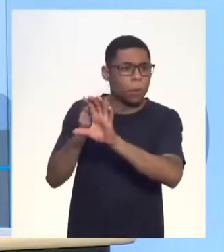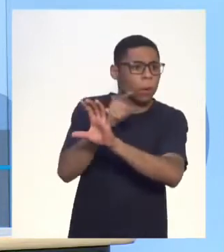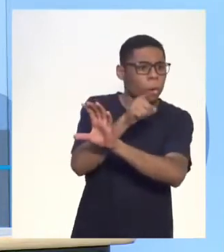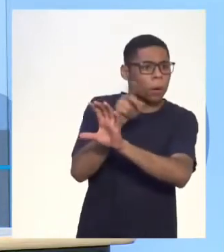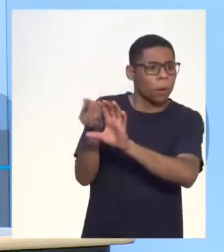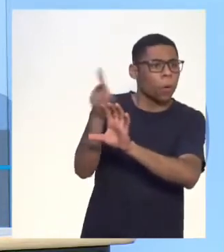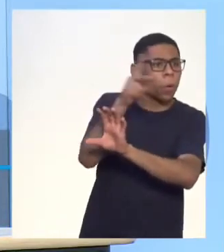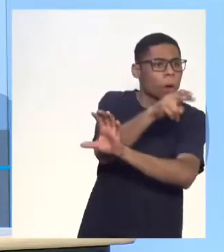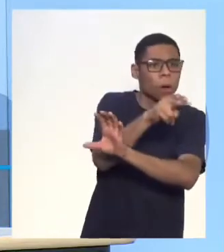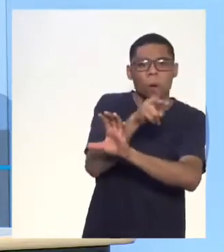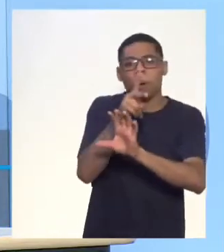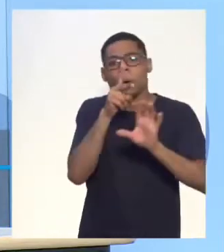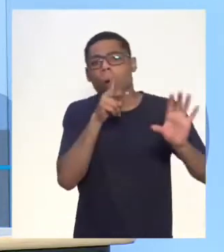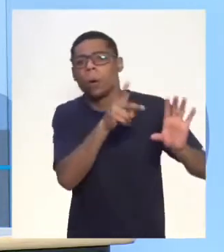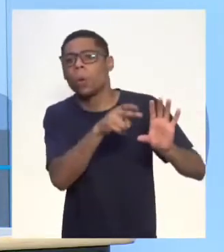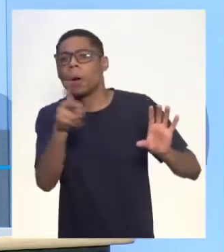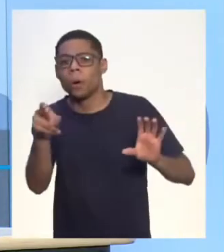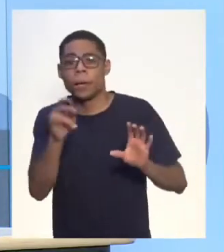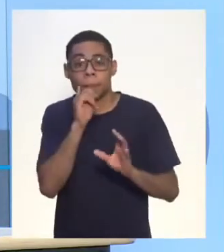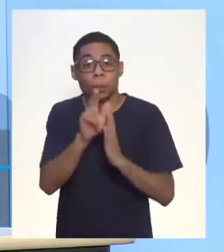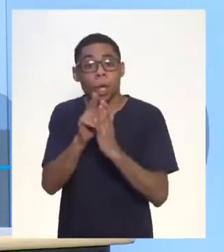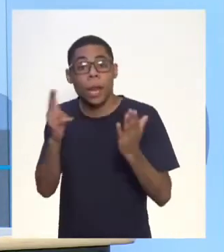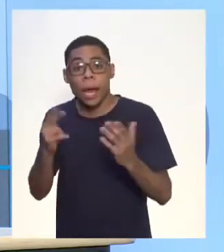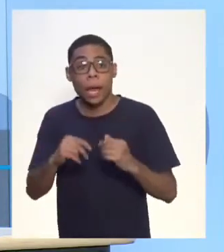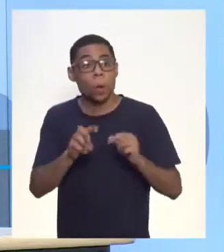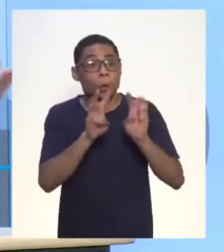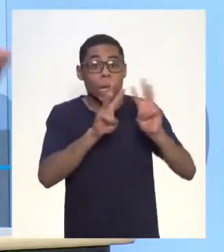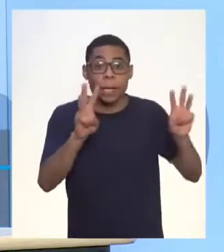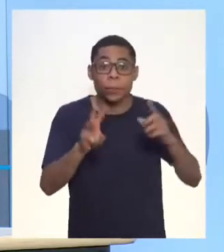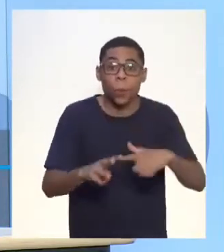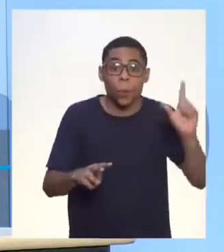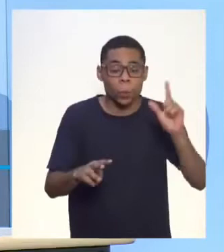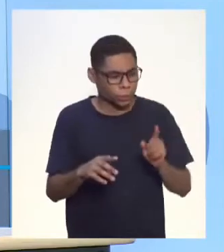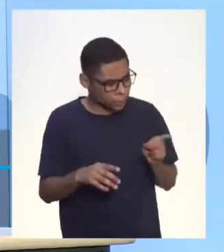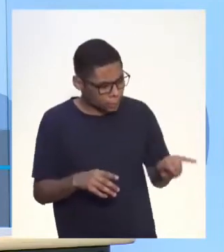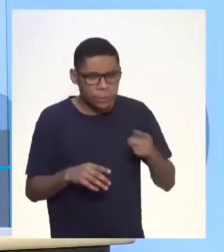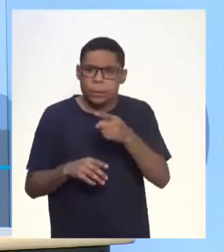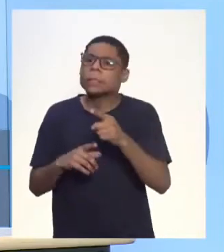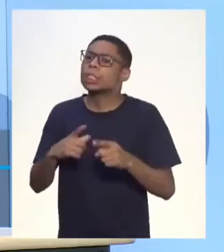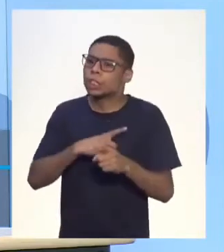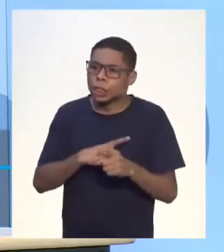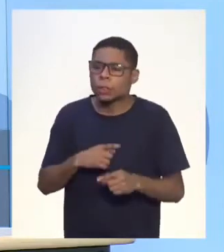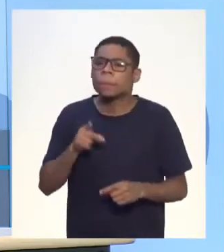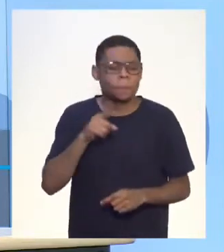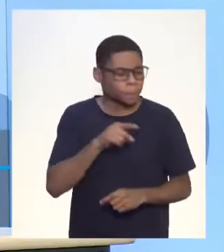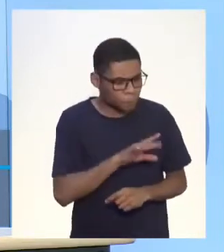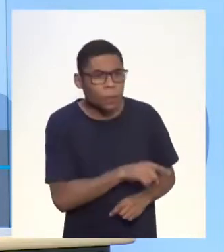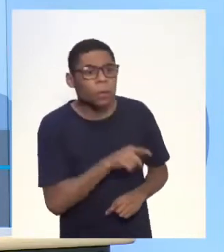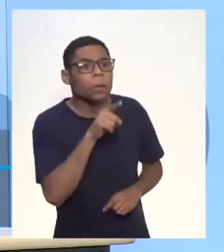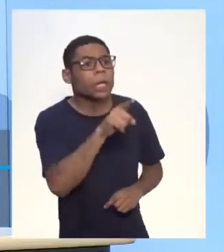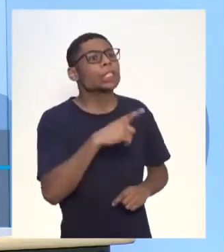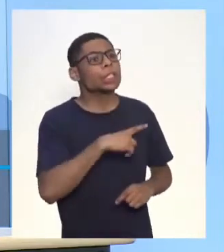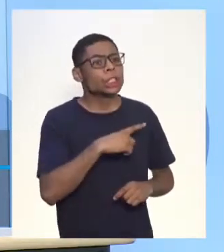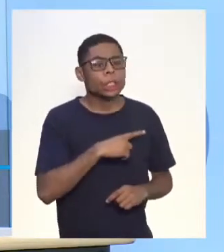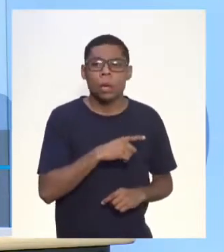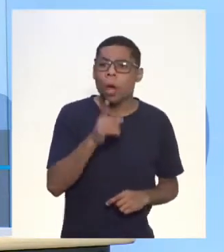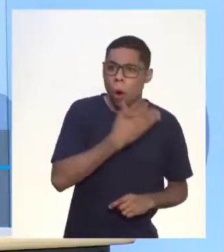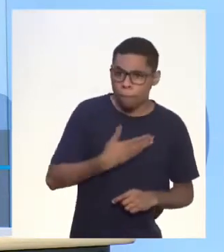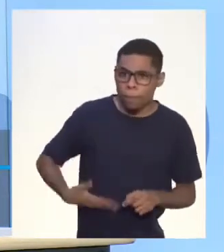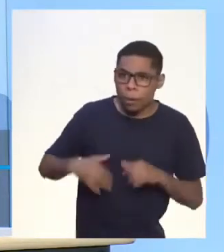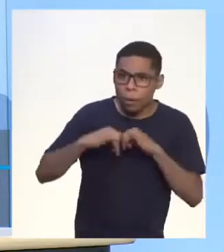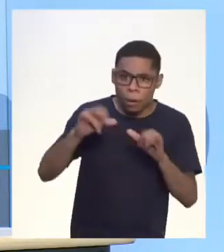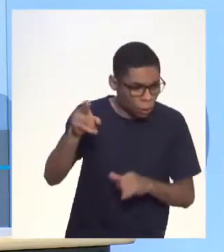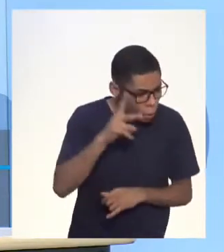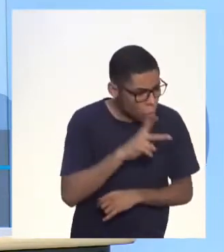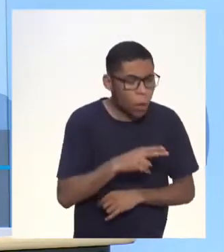a notícia em outros jornais, em outras fontes, e você cruzar essas informações, aí você consegue saber se aquilo